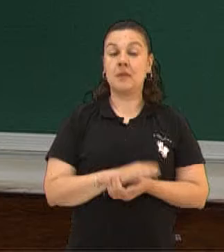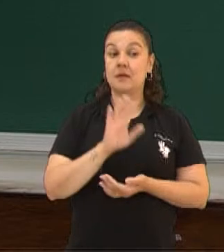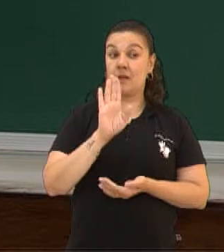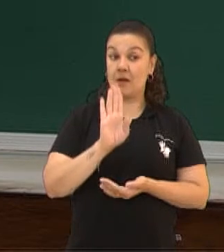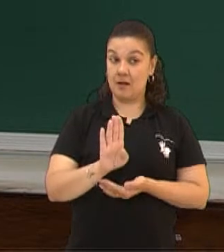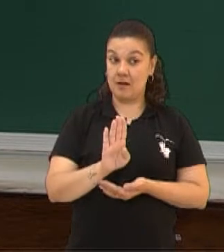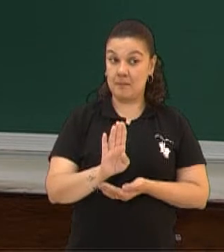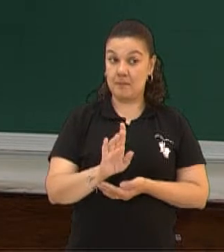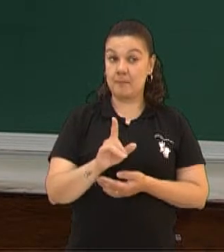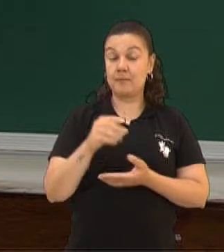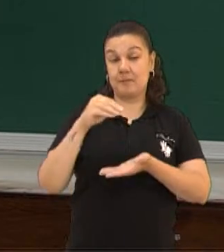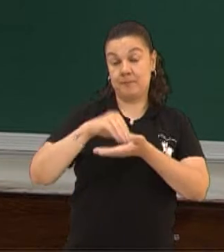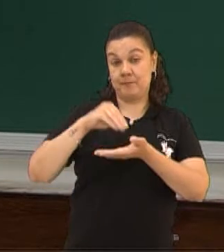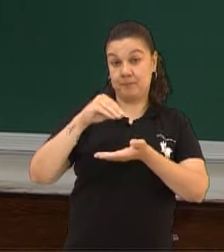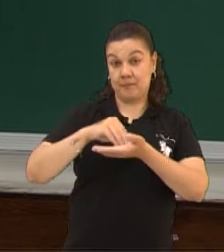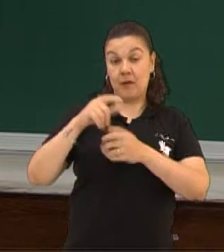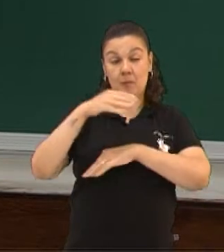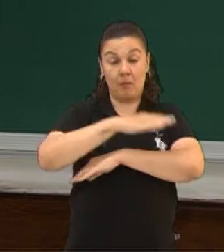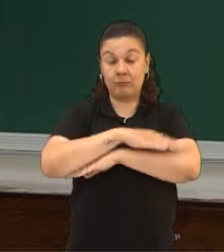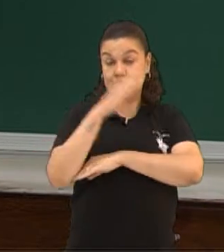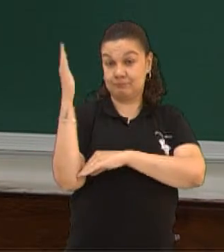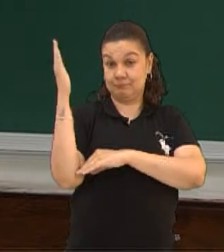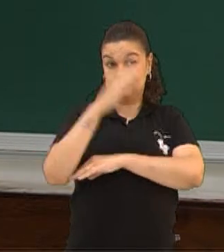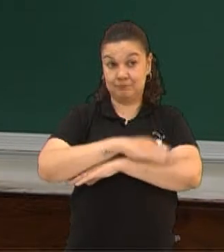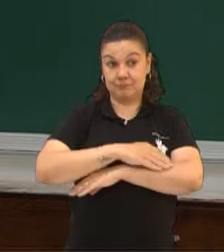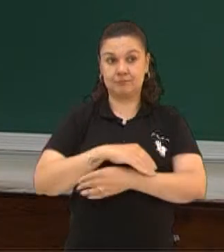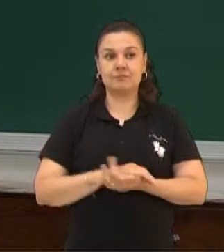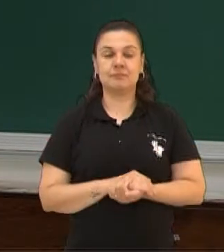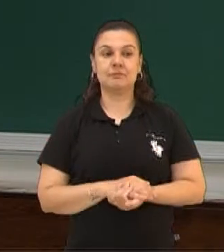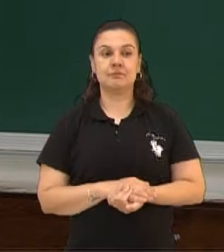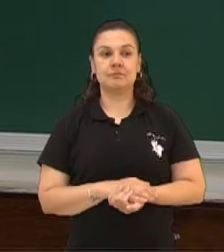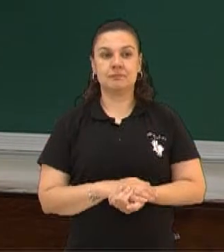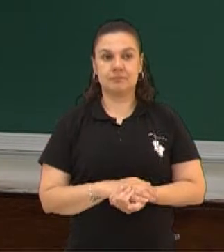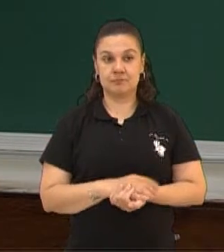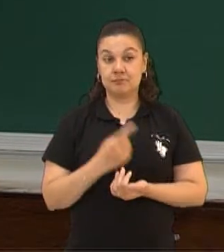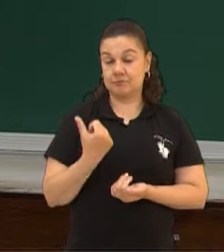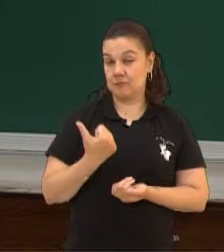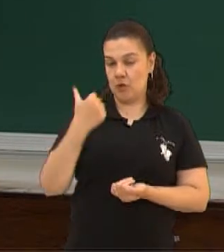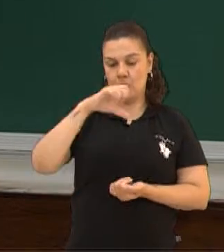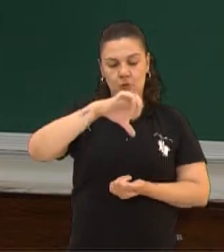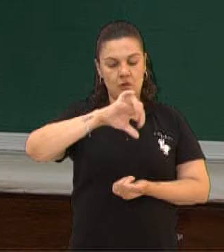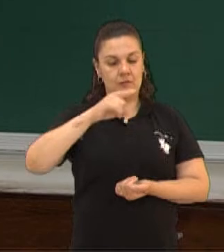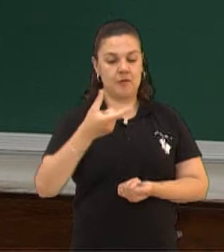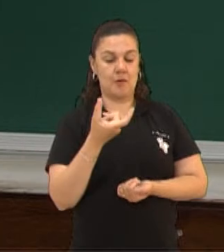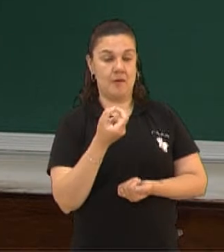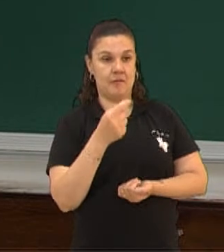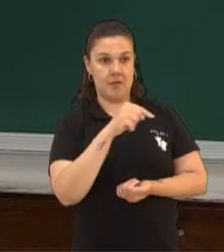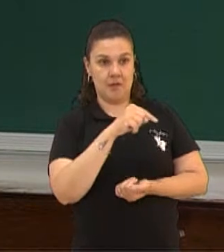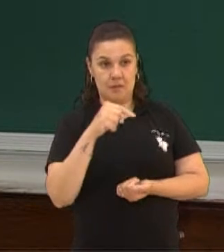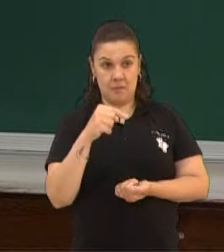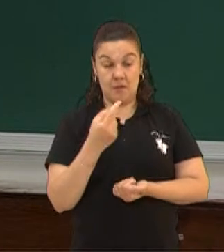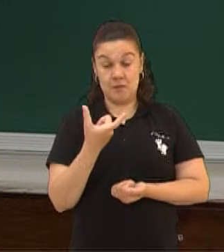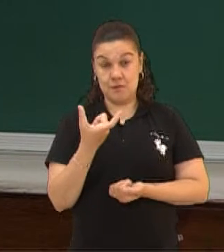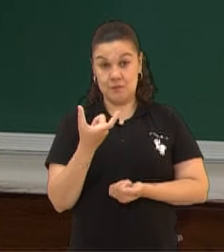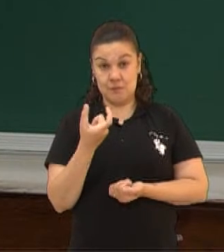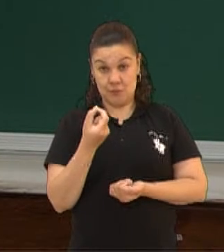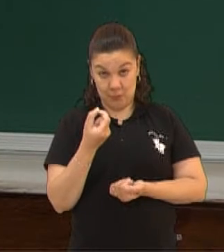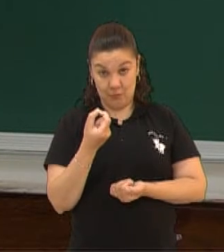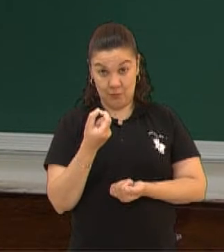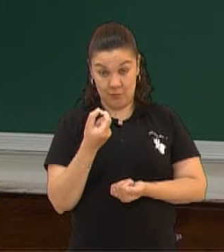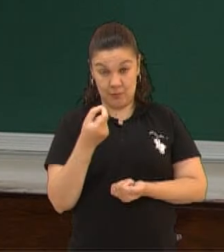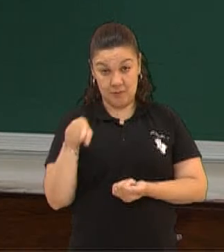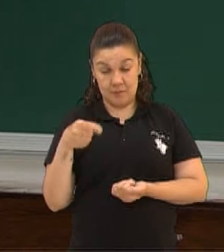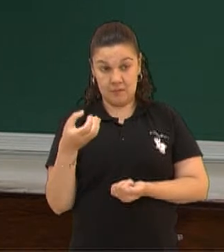metros. Ainda falta tirar o 2, né, que a gente não usou. Então, 9,20 metros menos 2 vai